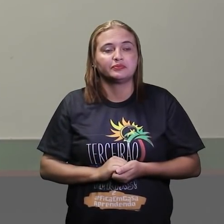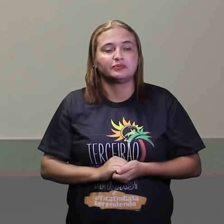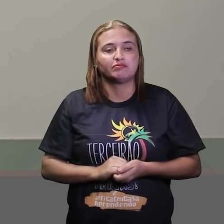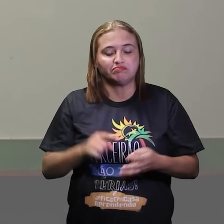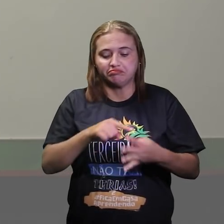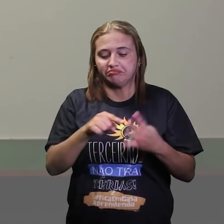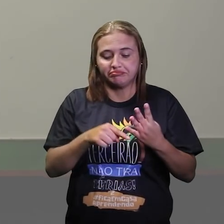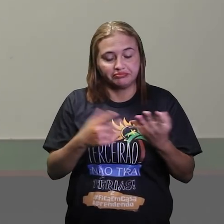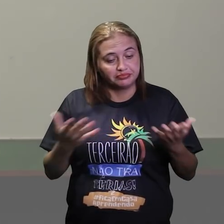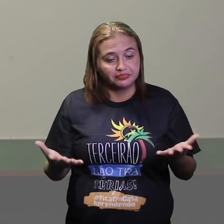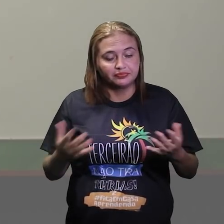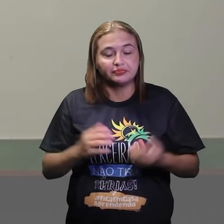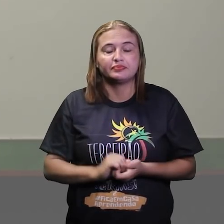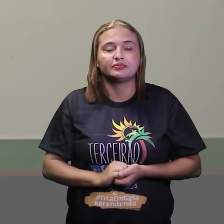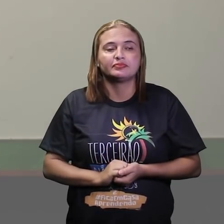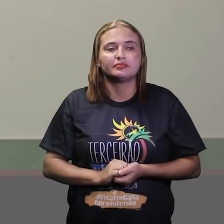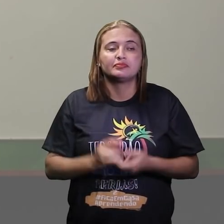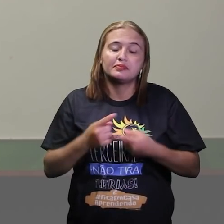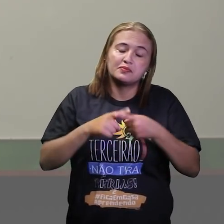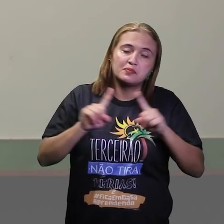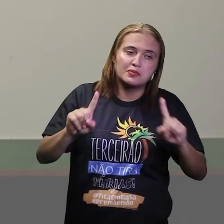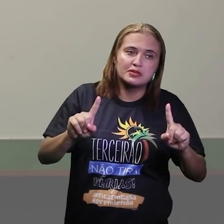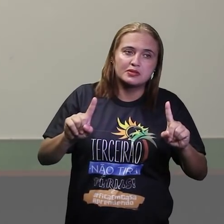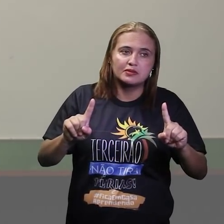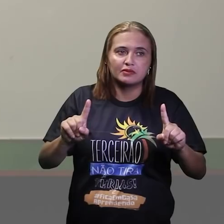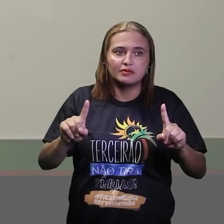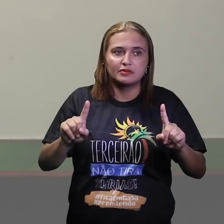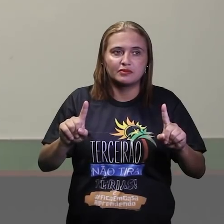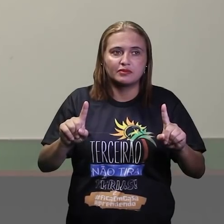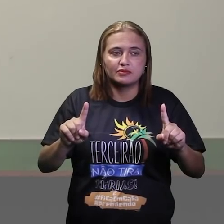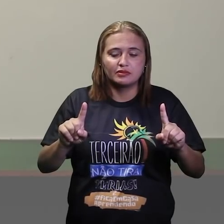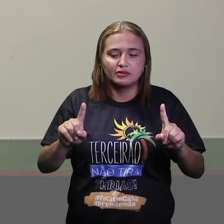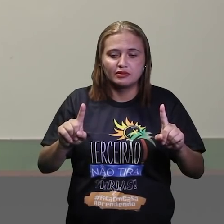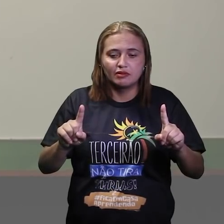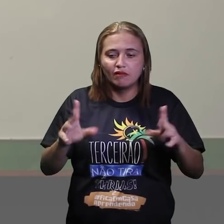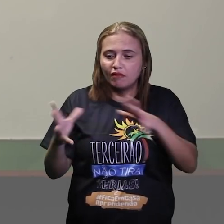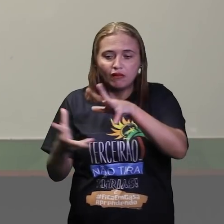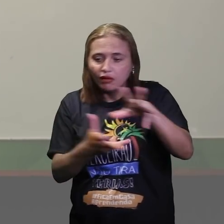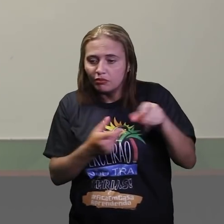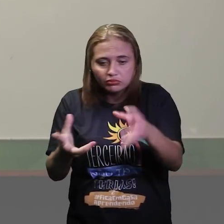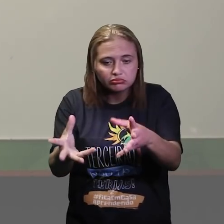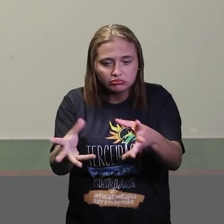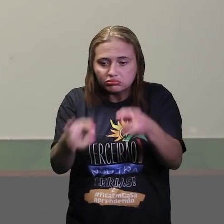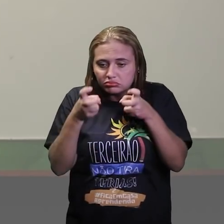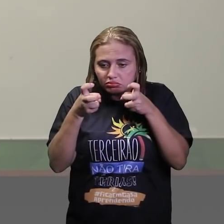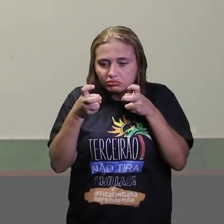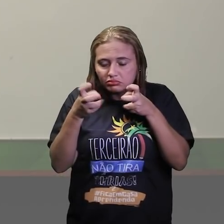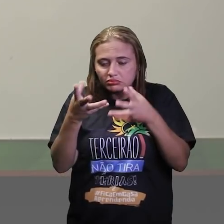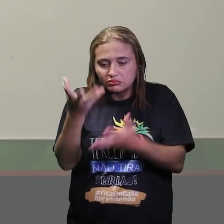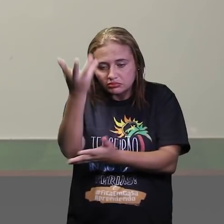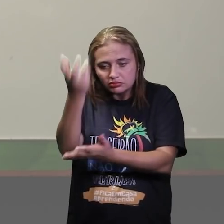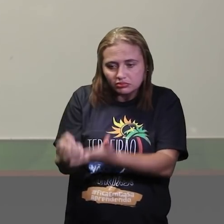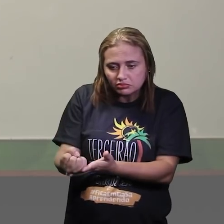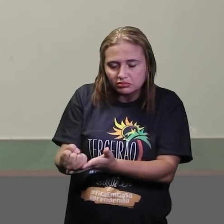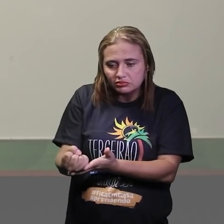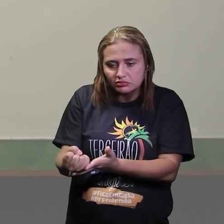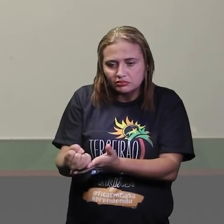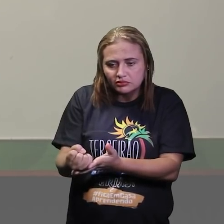certo. Mas foi isso aqui que pegou o mundo. Tá? Quando a gente fala em revoluções liberais, olha aqui,